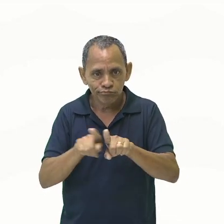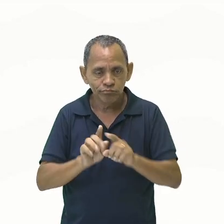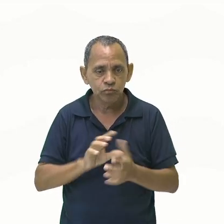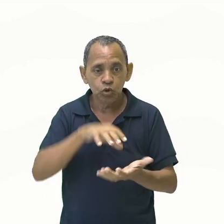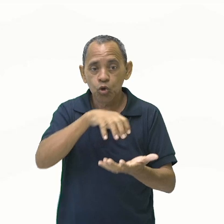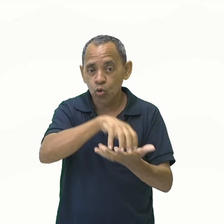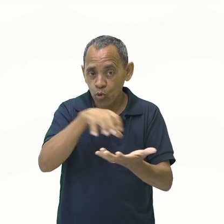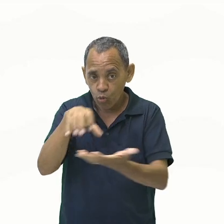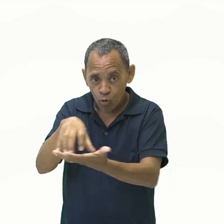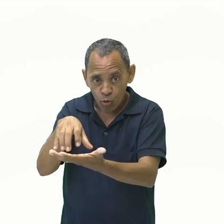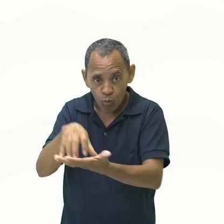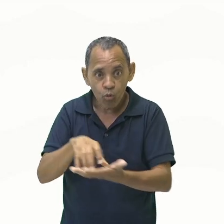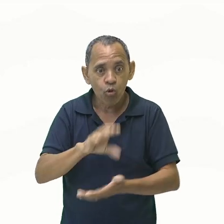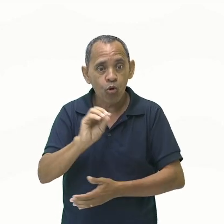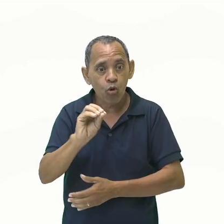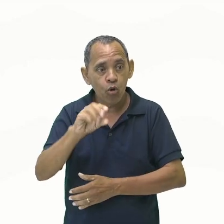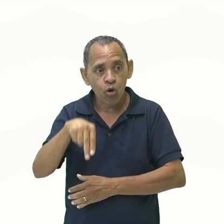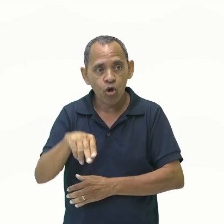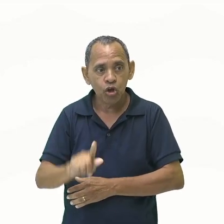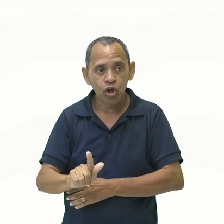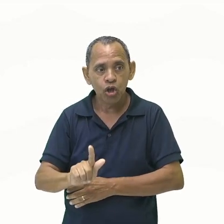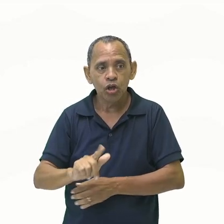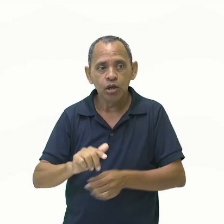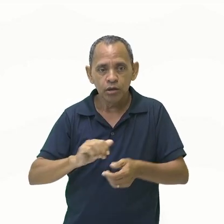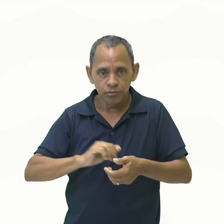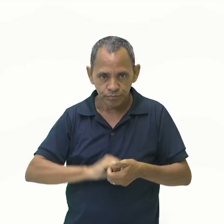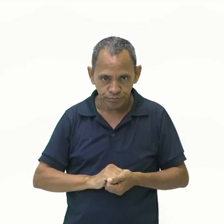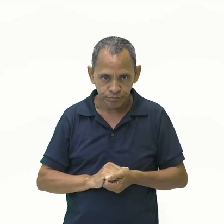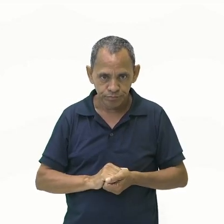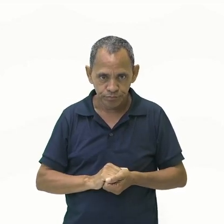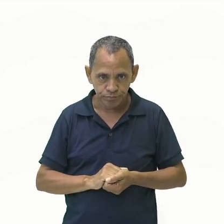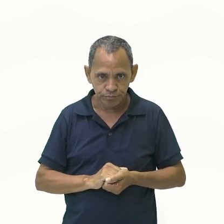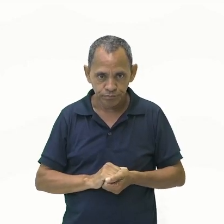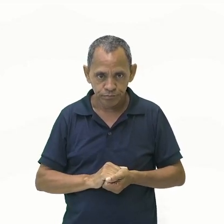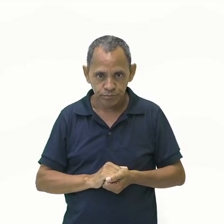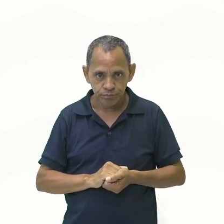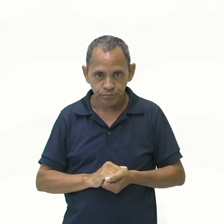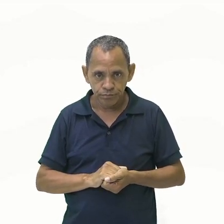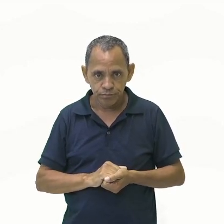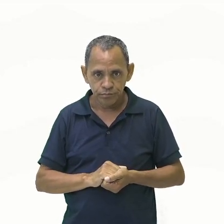organizações não governamentais que fazem parte ali também,